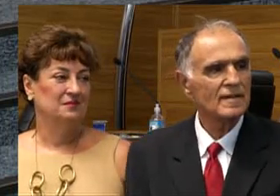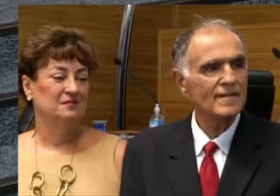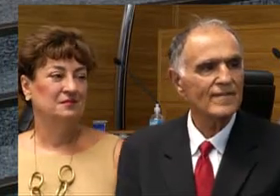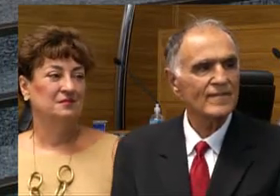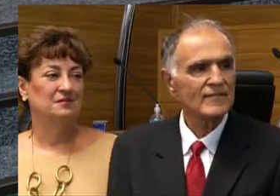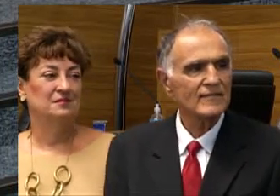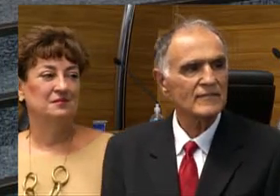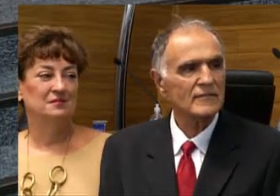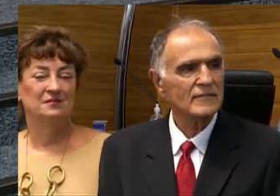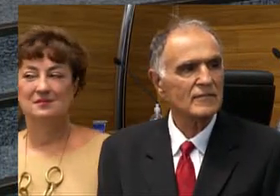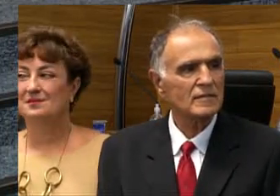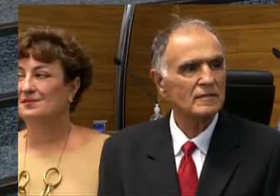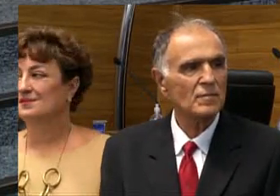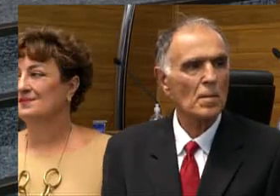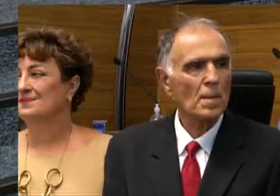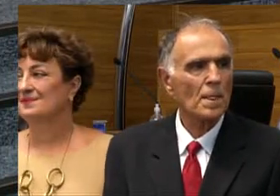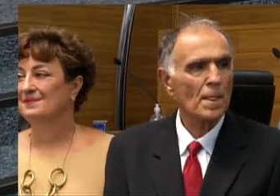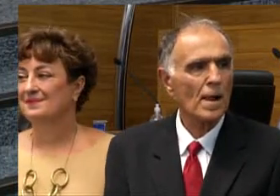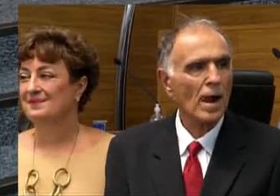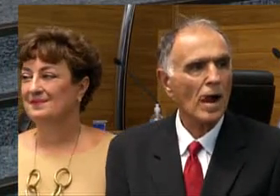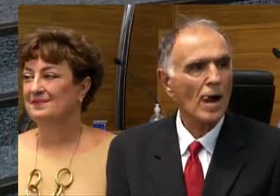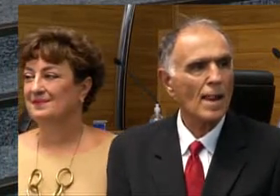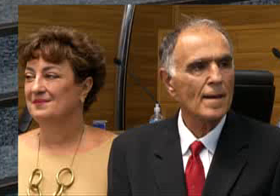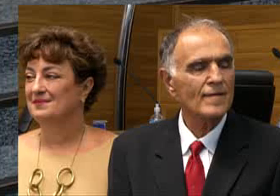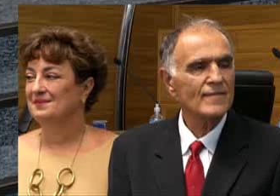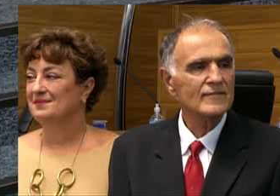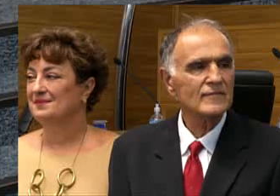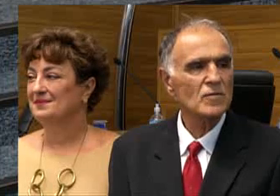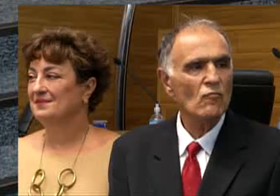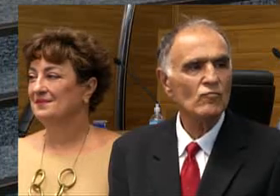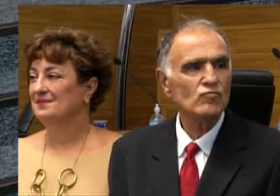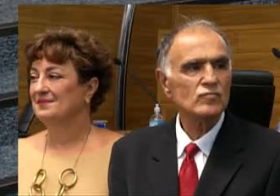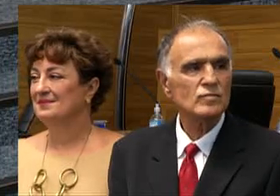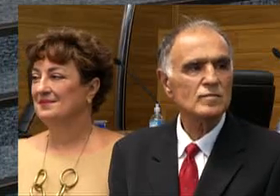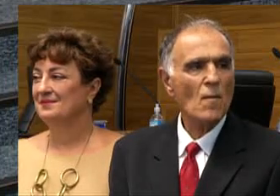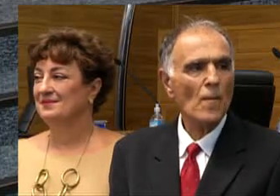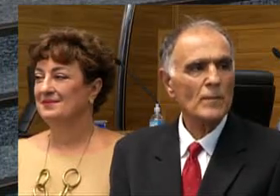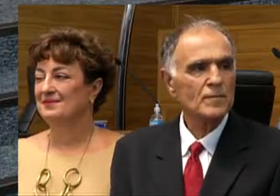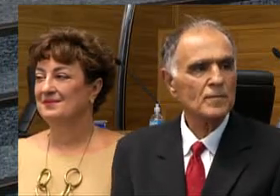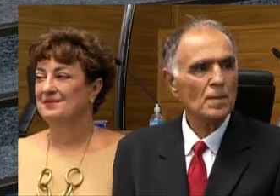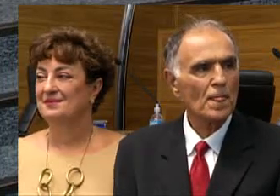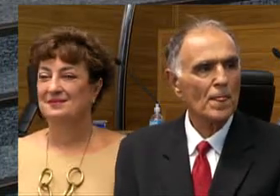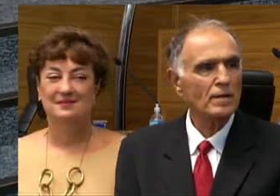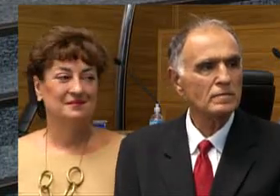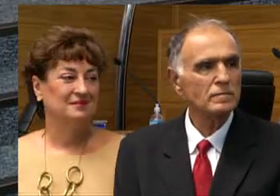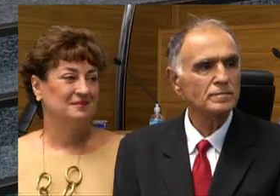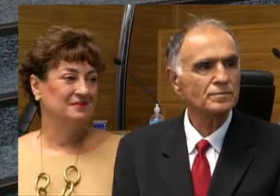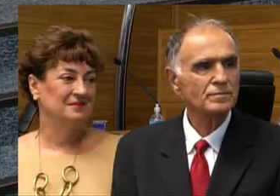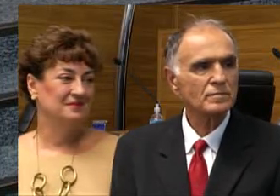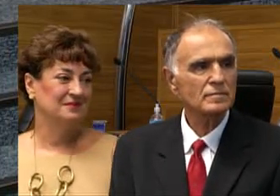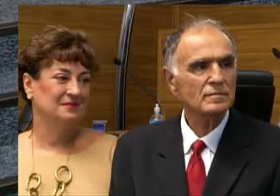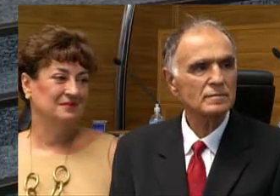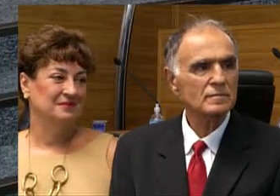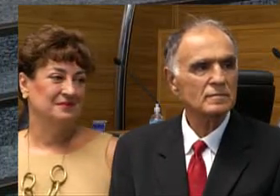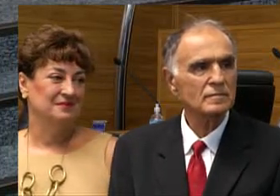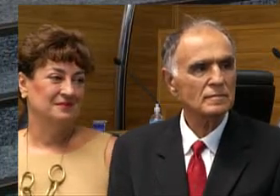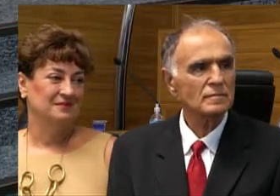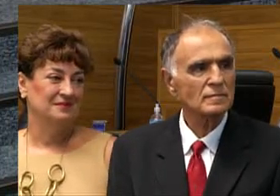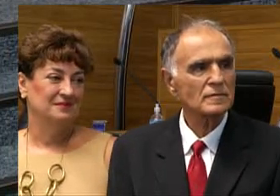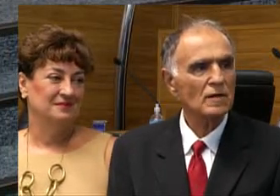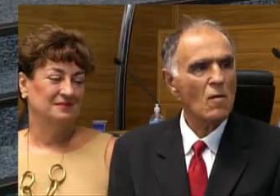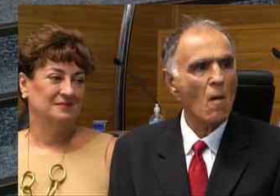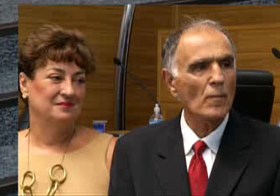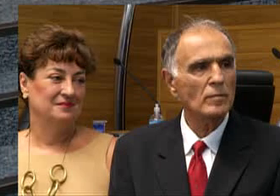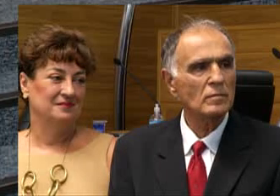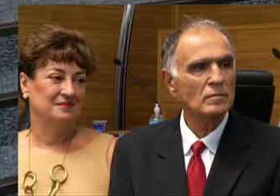saúde de Sorocaba, o doutor Jarjura tem na música o seu hobby, sendo praticante de piano. Em mais de 45 anos, ajudou a formar mais de 4